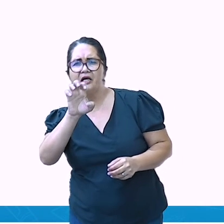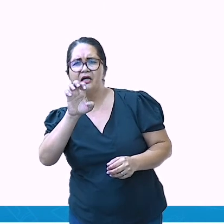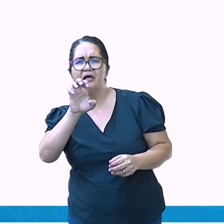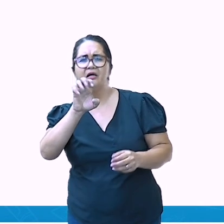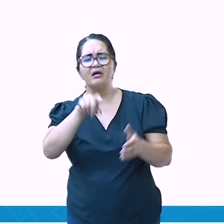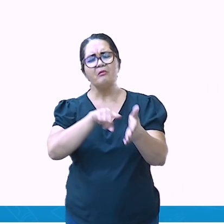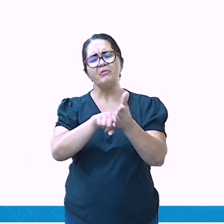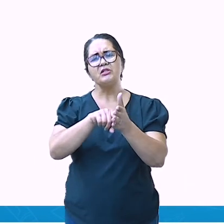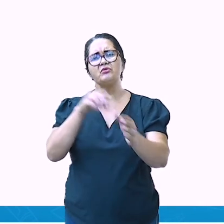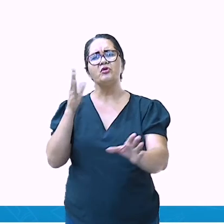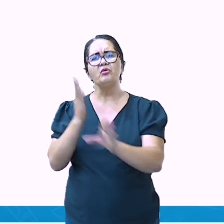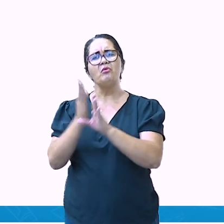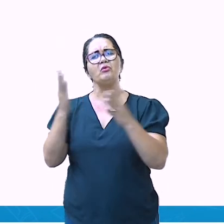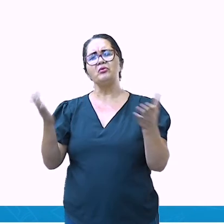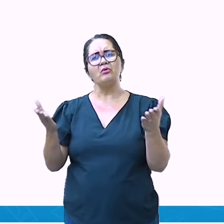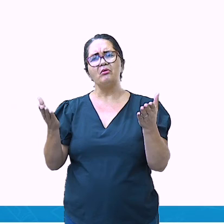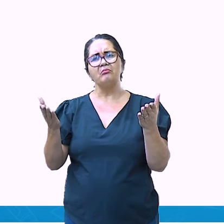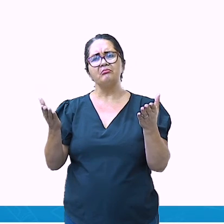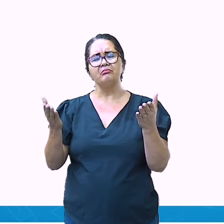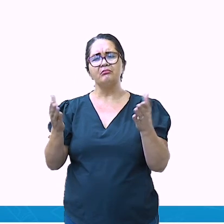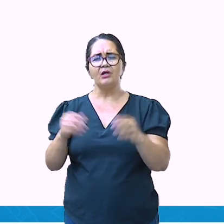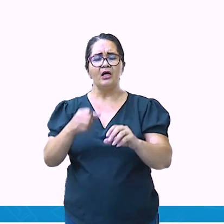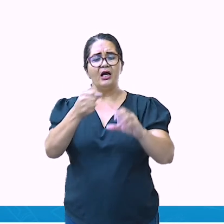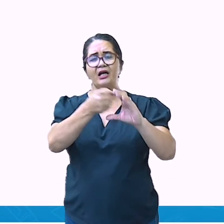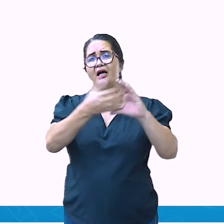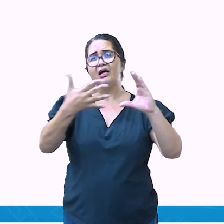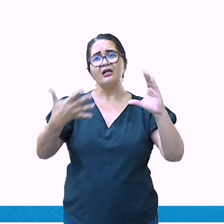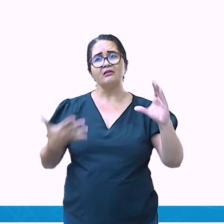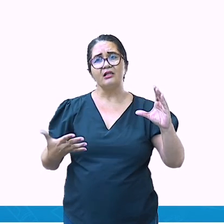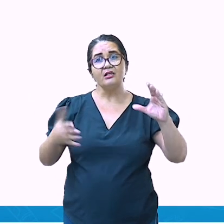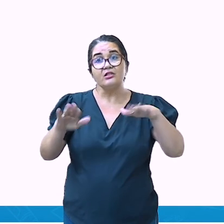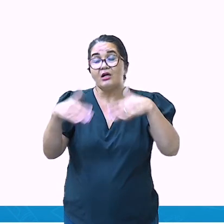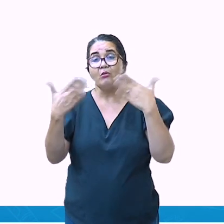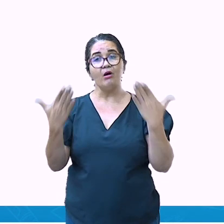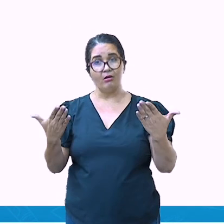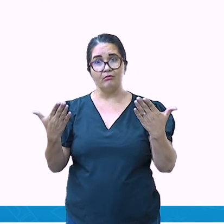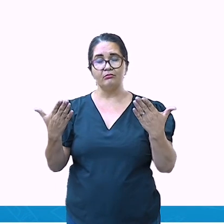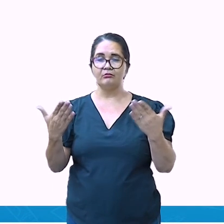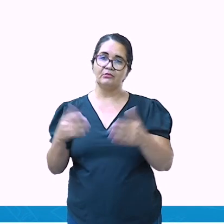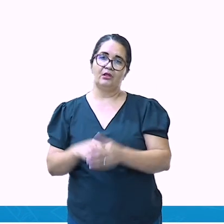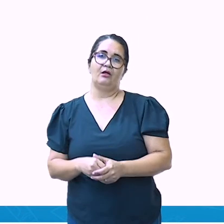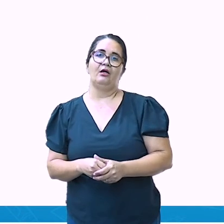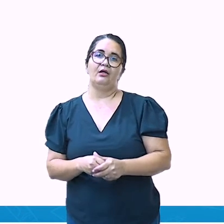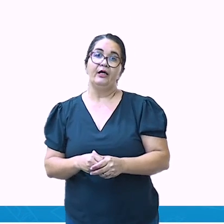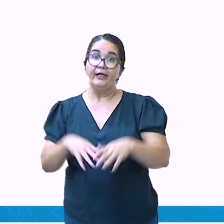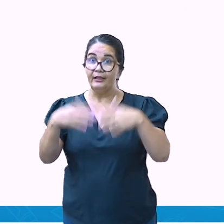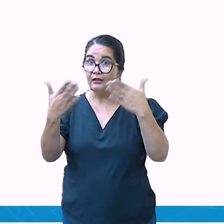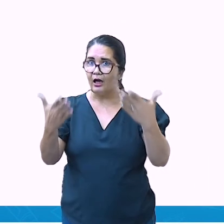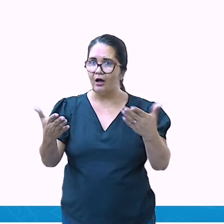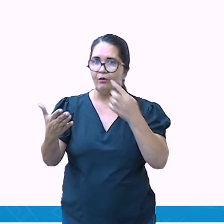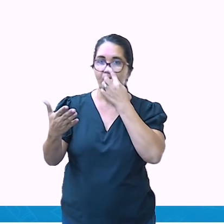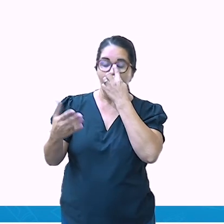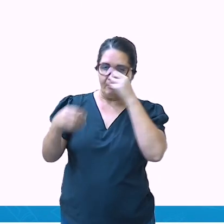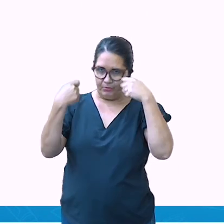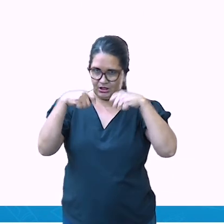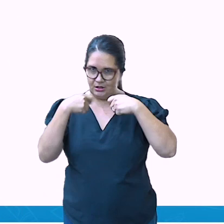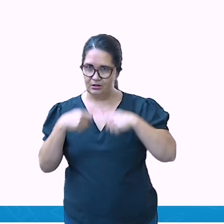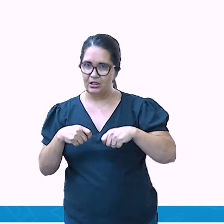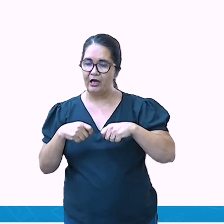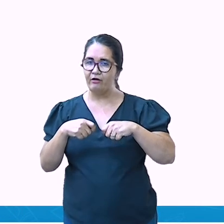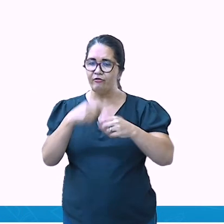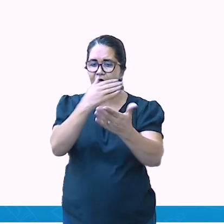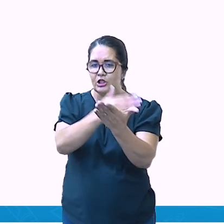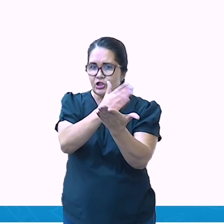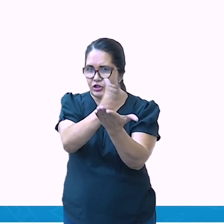as características? Primeiro, ele dividiu para a questão de governabilidade,